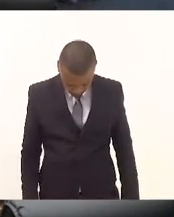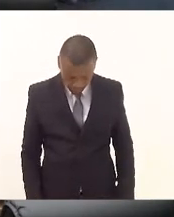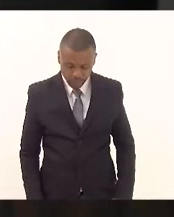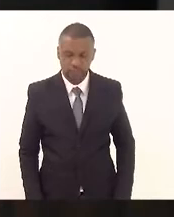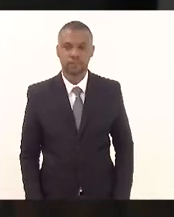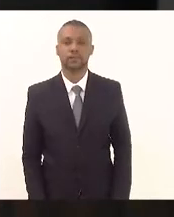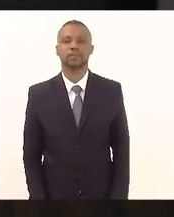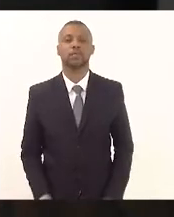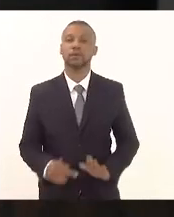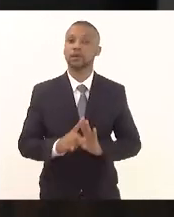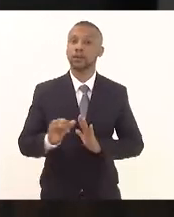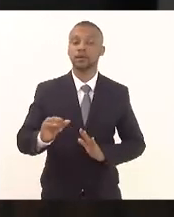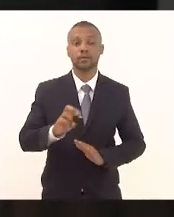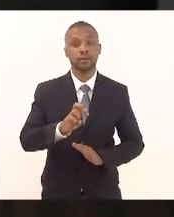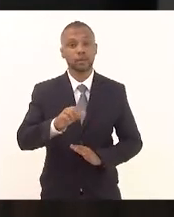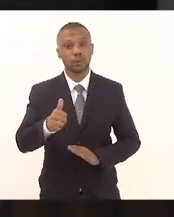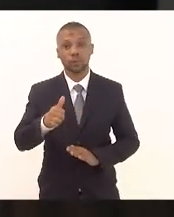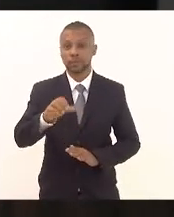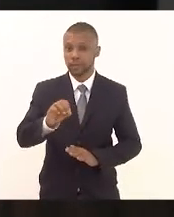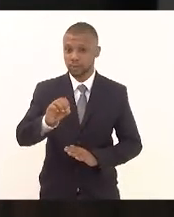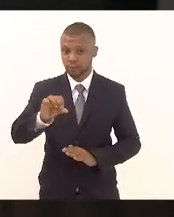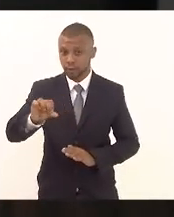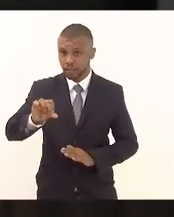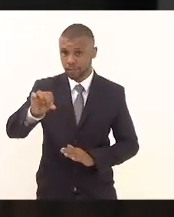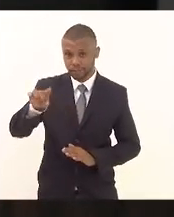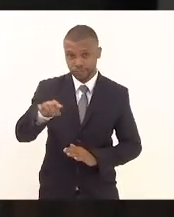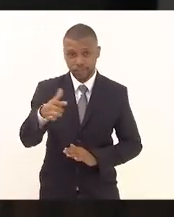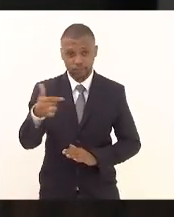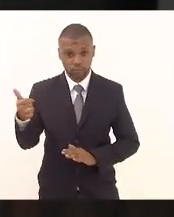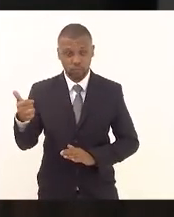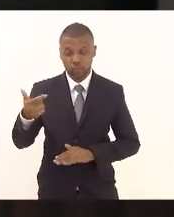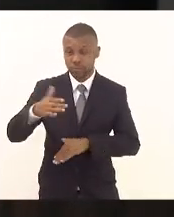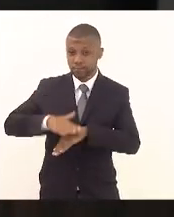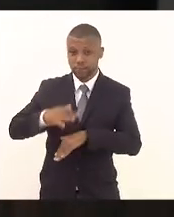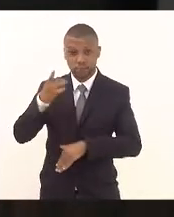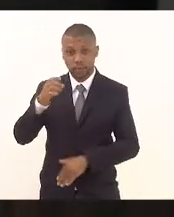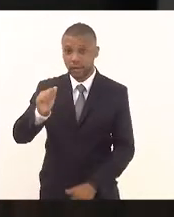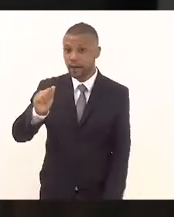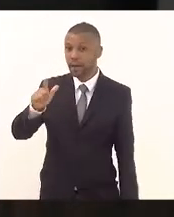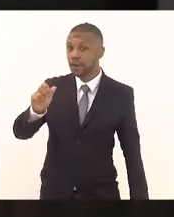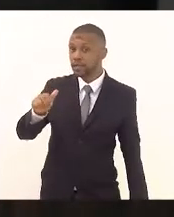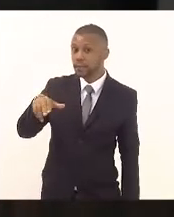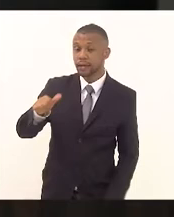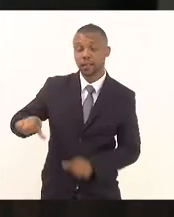Projeto de lei 5109 de 21, de autoria da deputada Alana Passos, que altera a lei